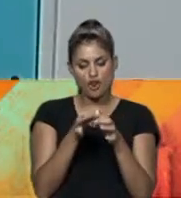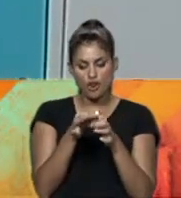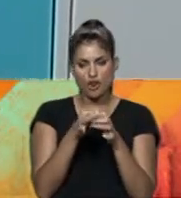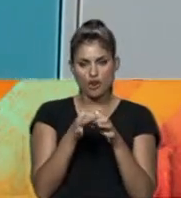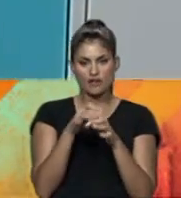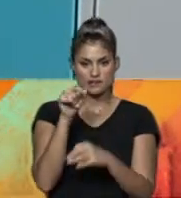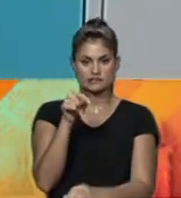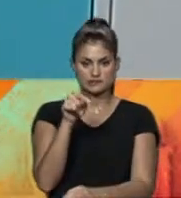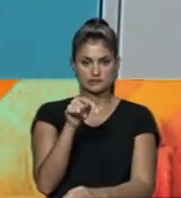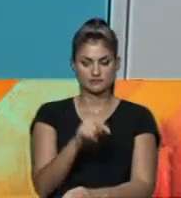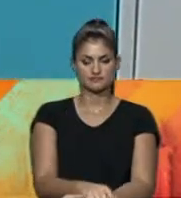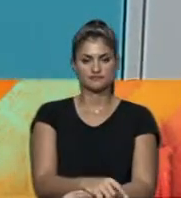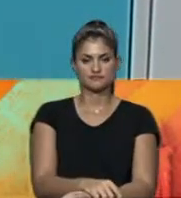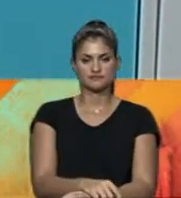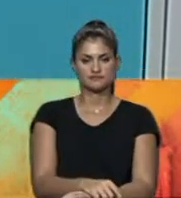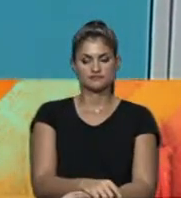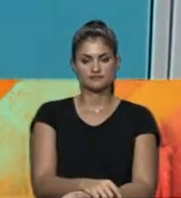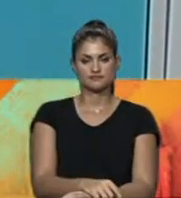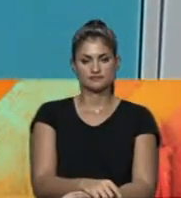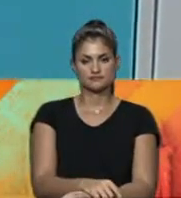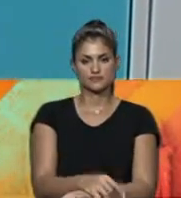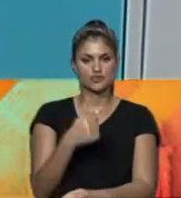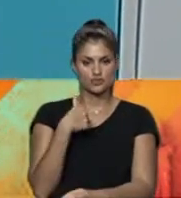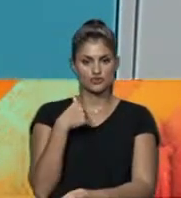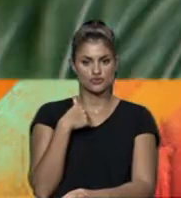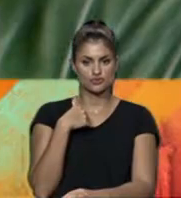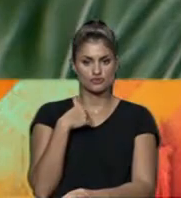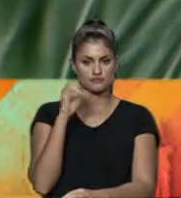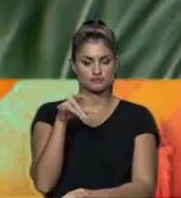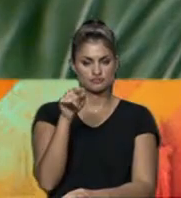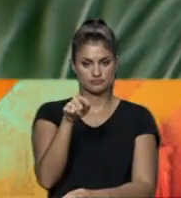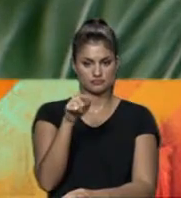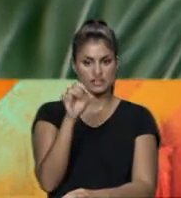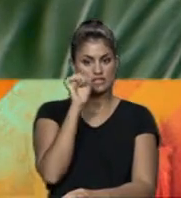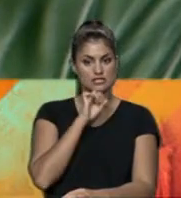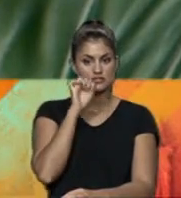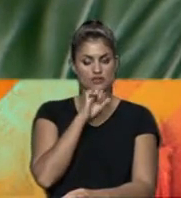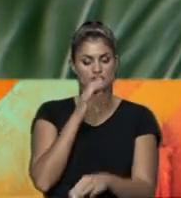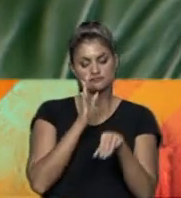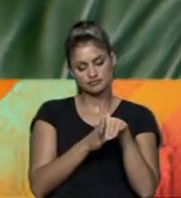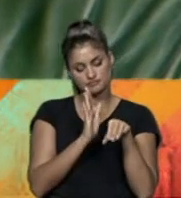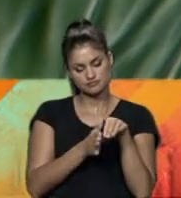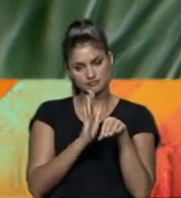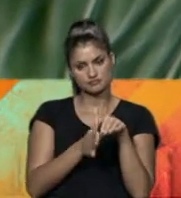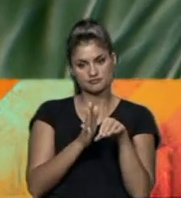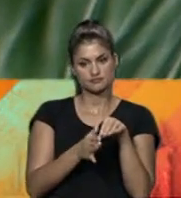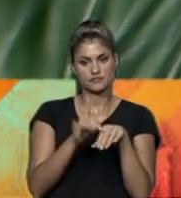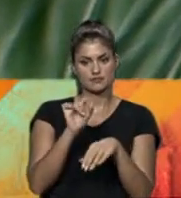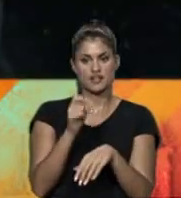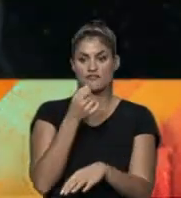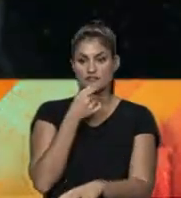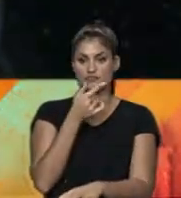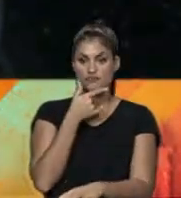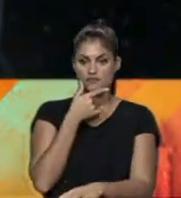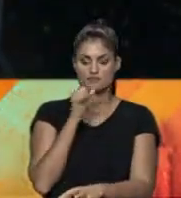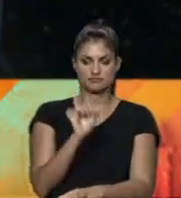exatamente. Estas que estão aqui, que estão aqui, e portanto eu coloquei-as ali e vou colocar a cenoura em rodelas também, é tão típica na nossa feijoada